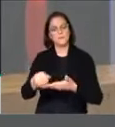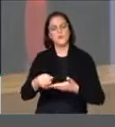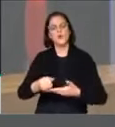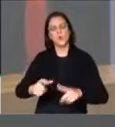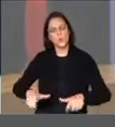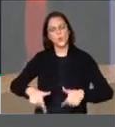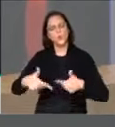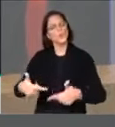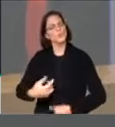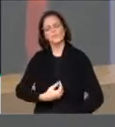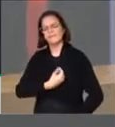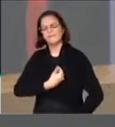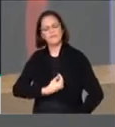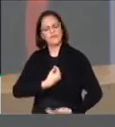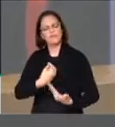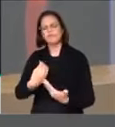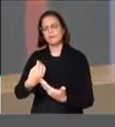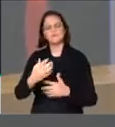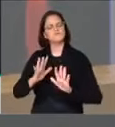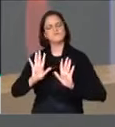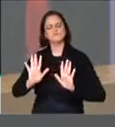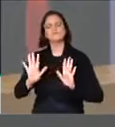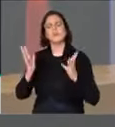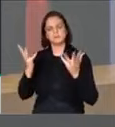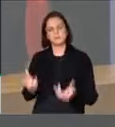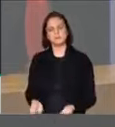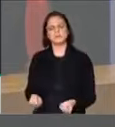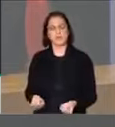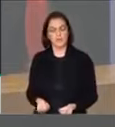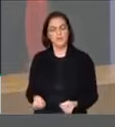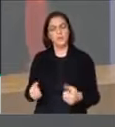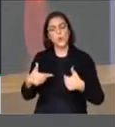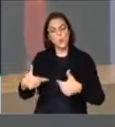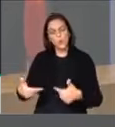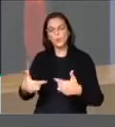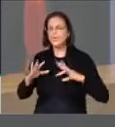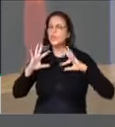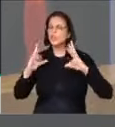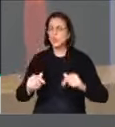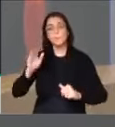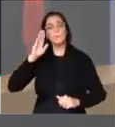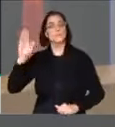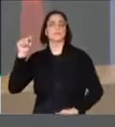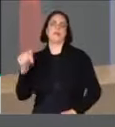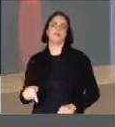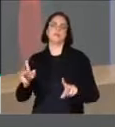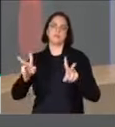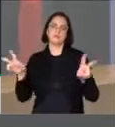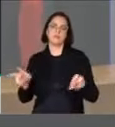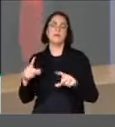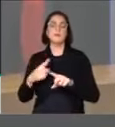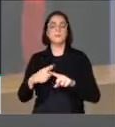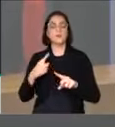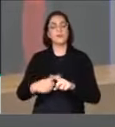vida para todas as lutas e principalmente a esta, que diz respeito à